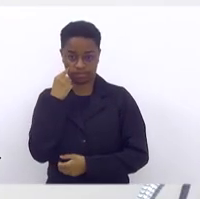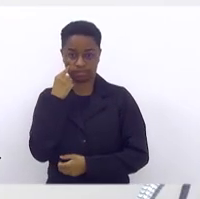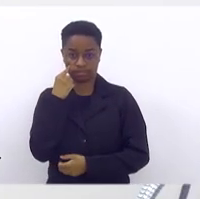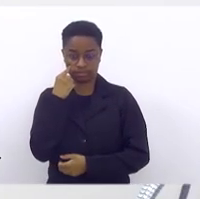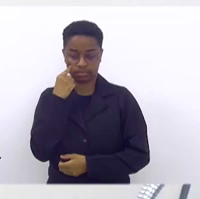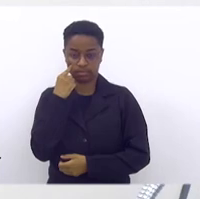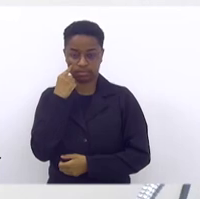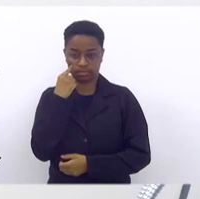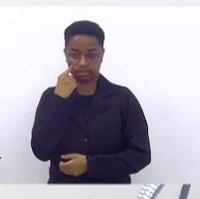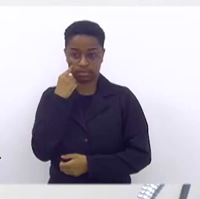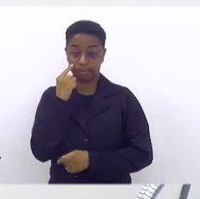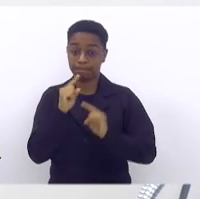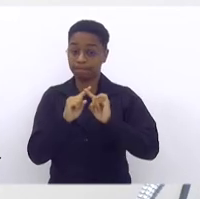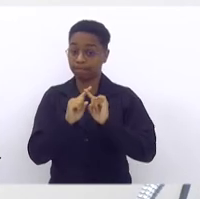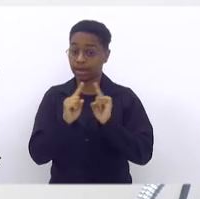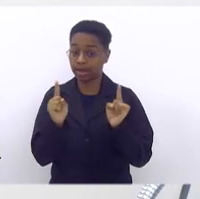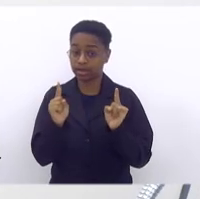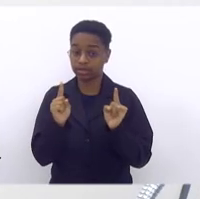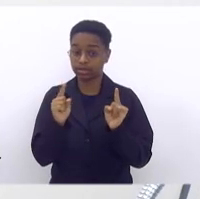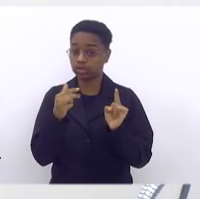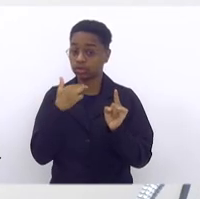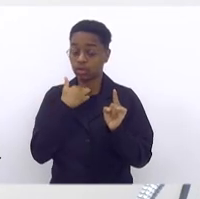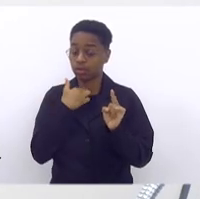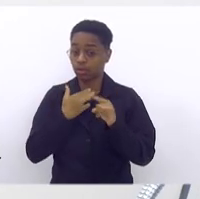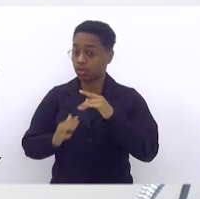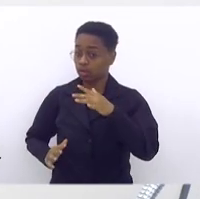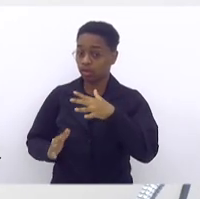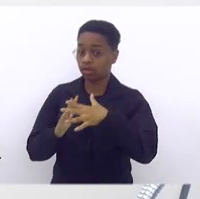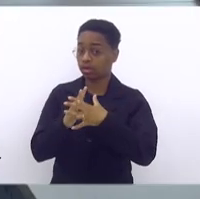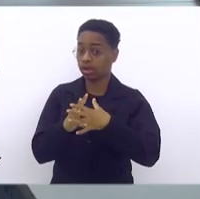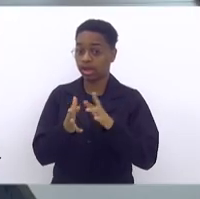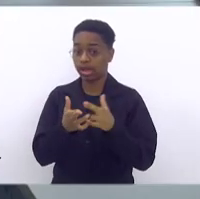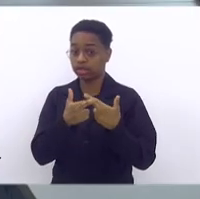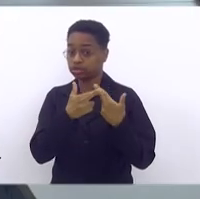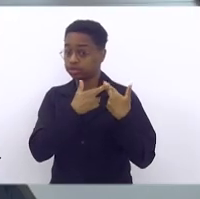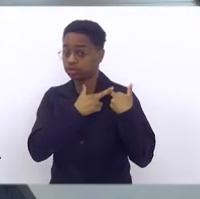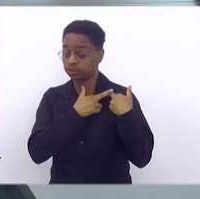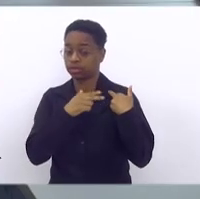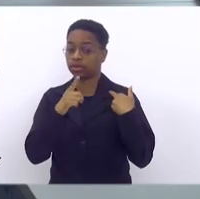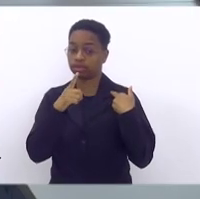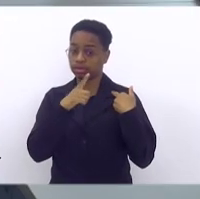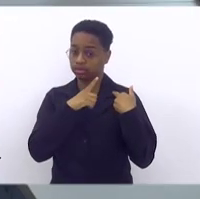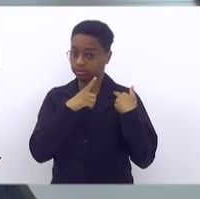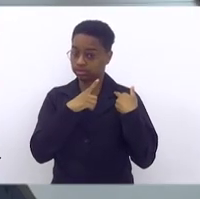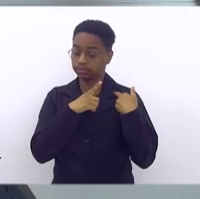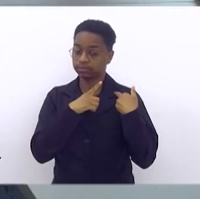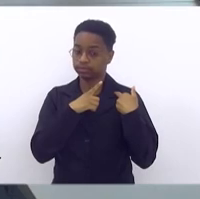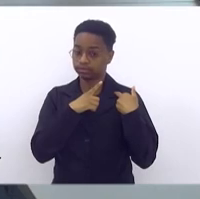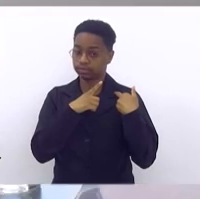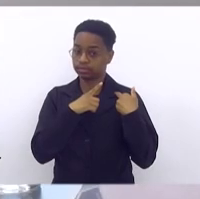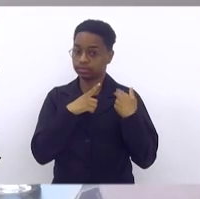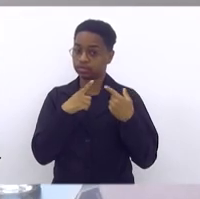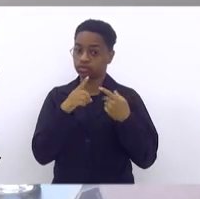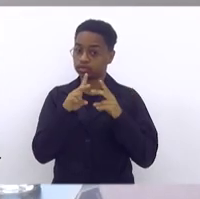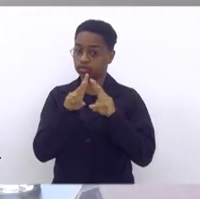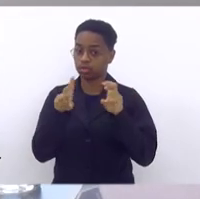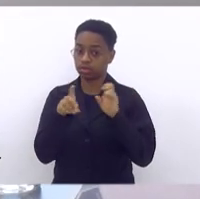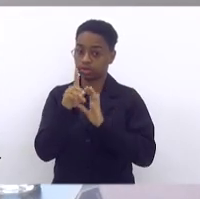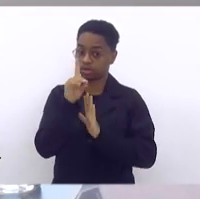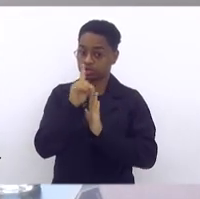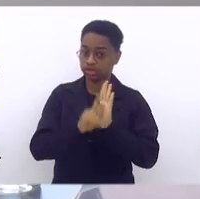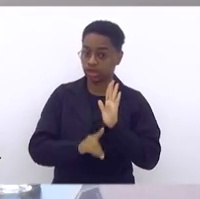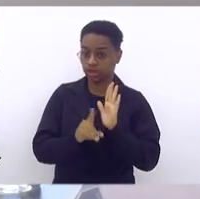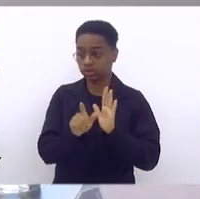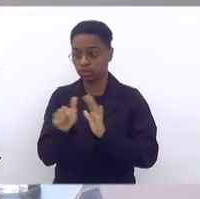Perfeito. Sem transgredir os limites e as responsabilidades que nós temos em relação ao direito